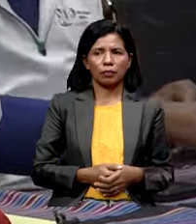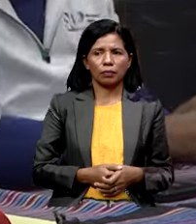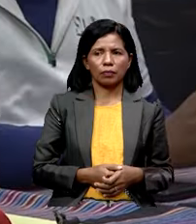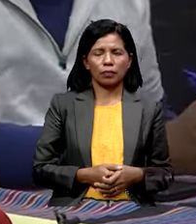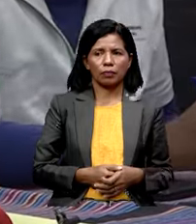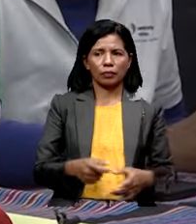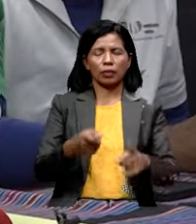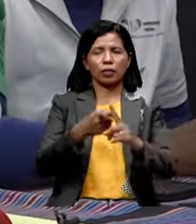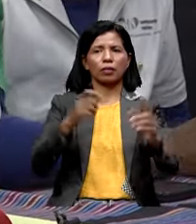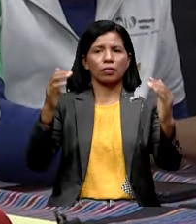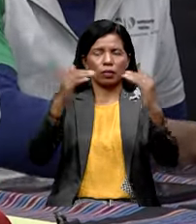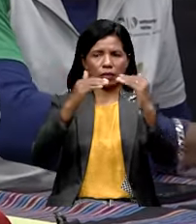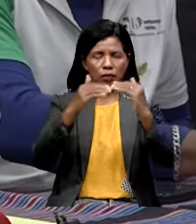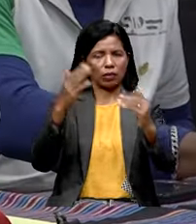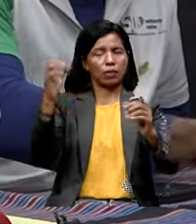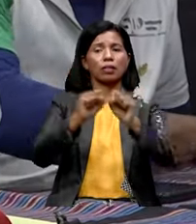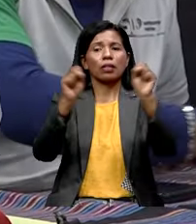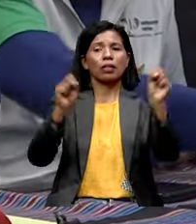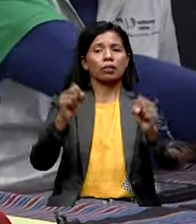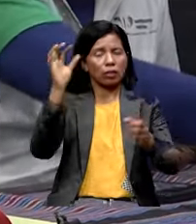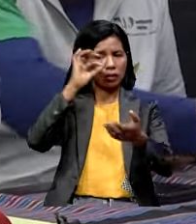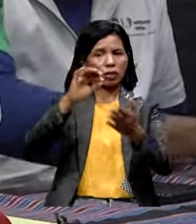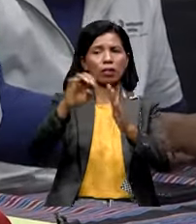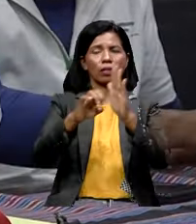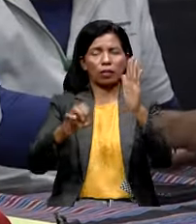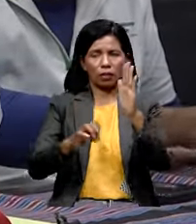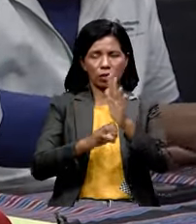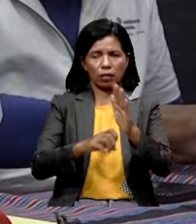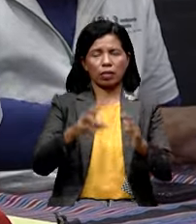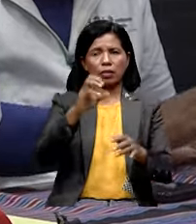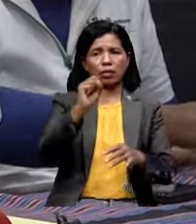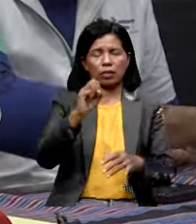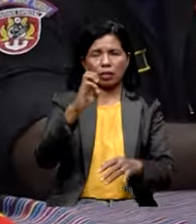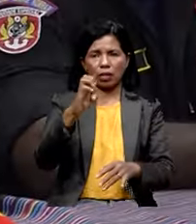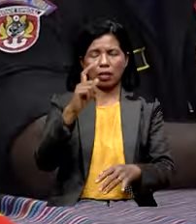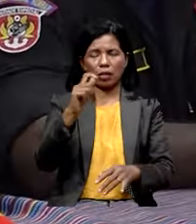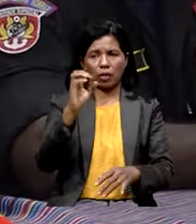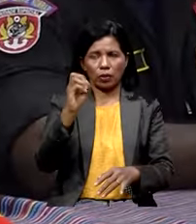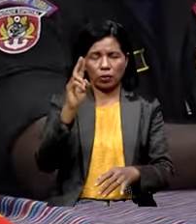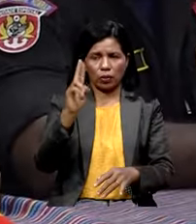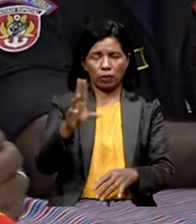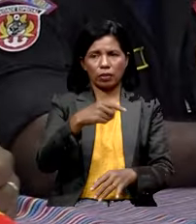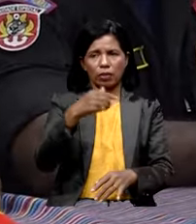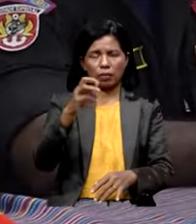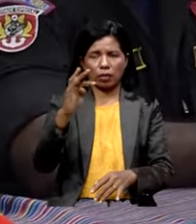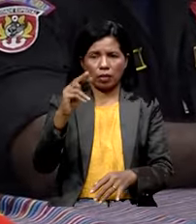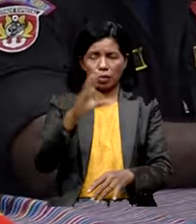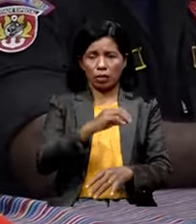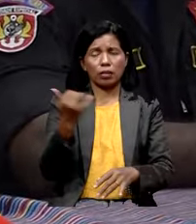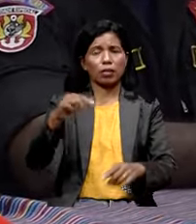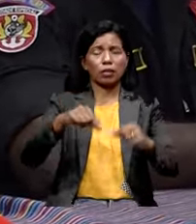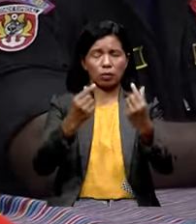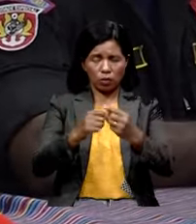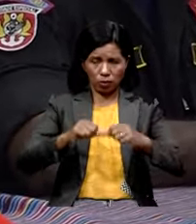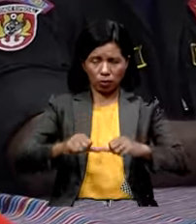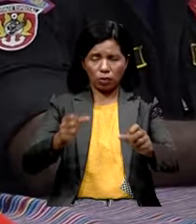Le Russi conferência em prensa sabrune, secretário Estado assunto top nimia Zermano Santa Brita Stia Sateten, sirene equipa continua